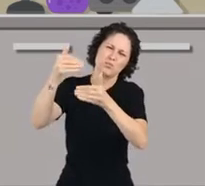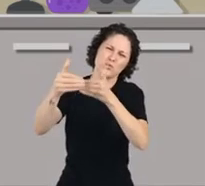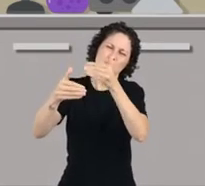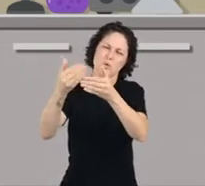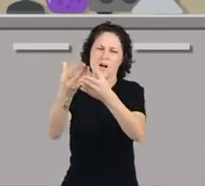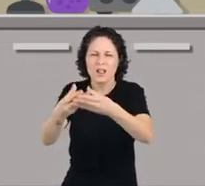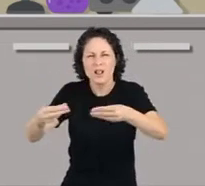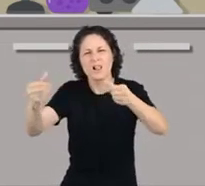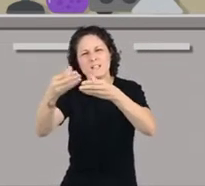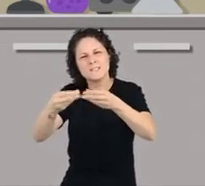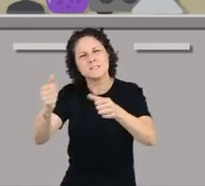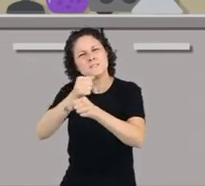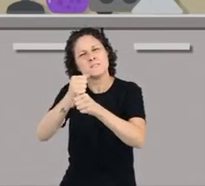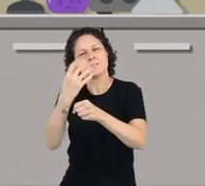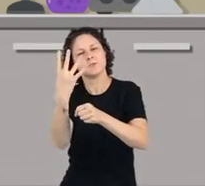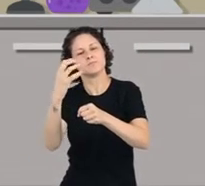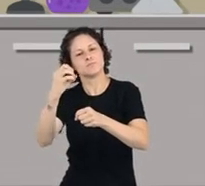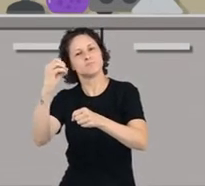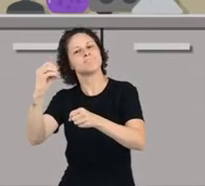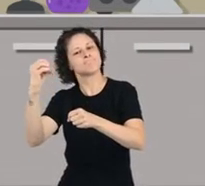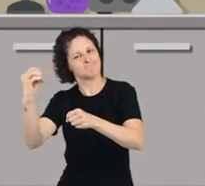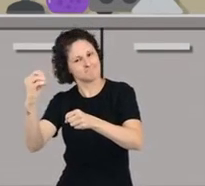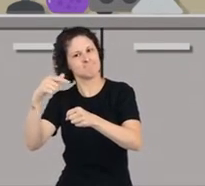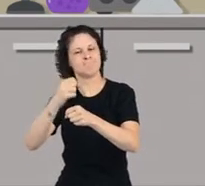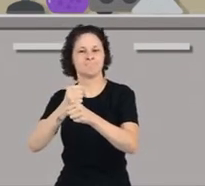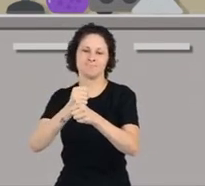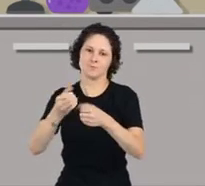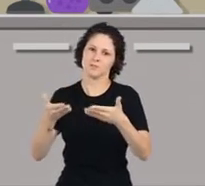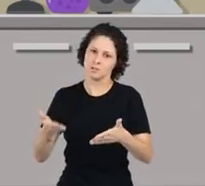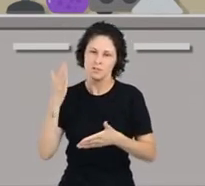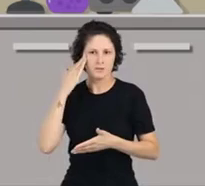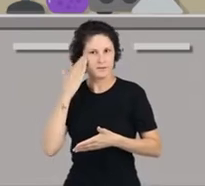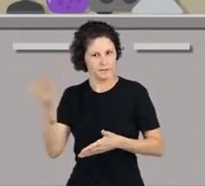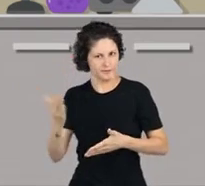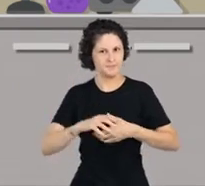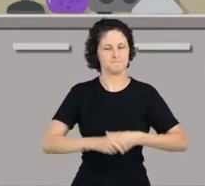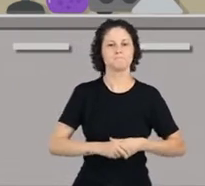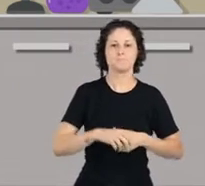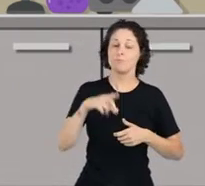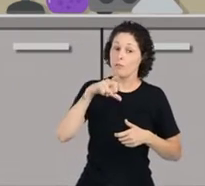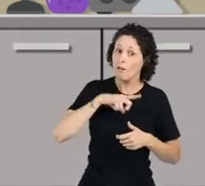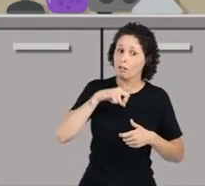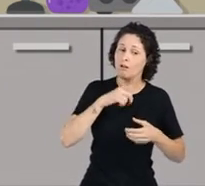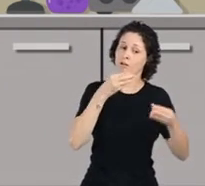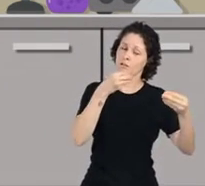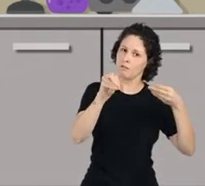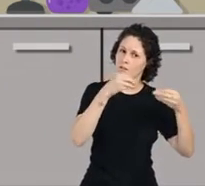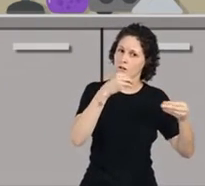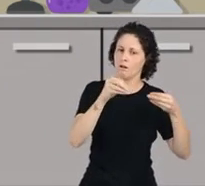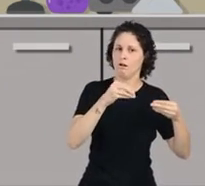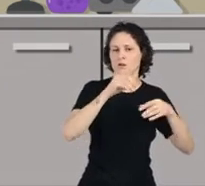natureza. Pode demorar mais de 400 anos. Muitas pessoas utilizam produtos feitos